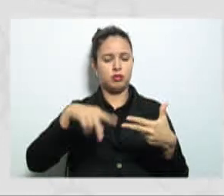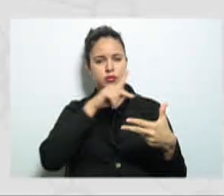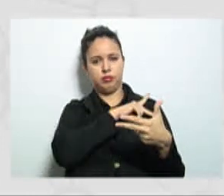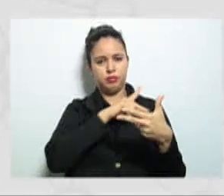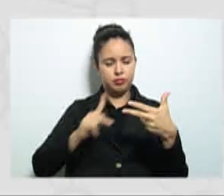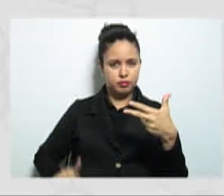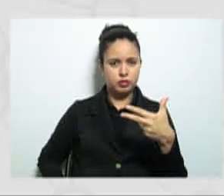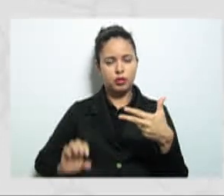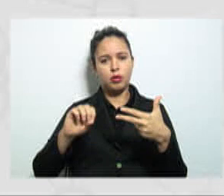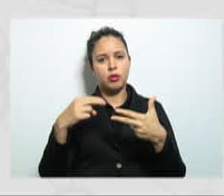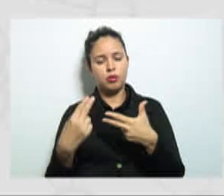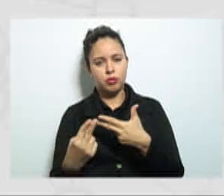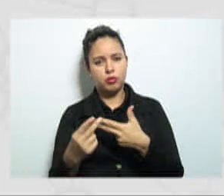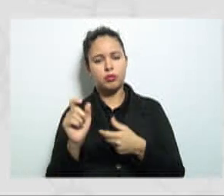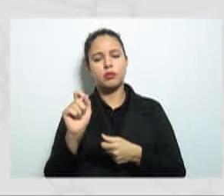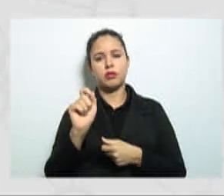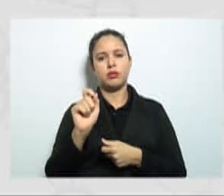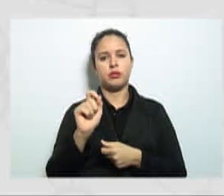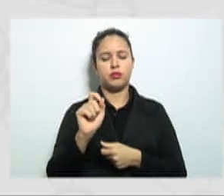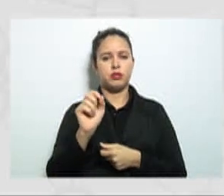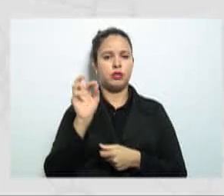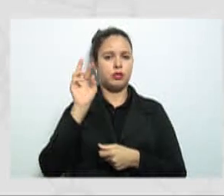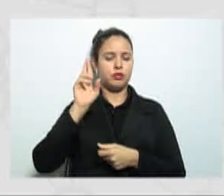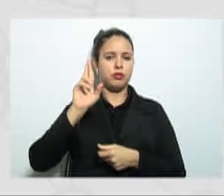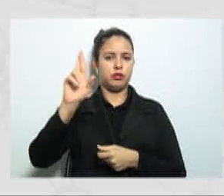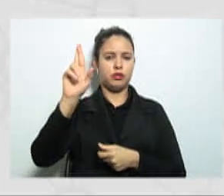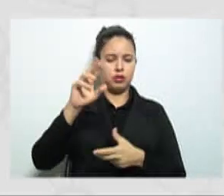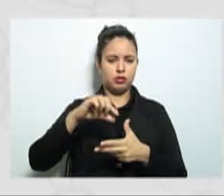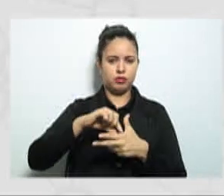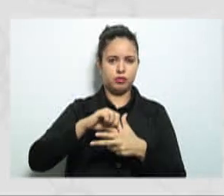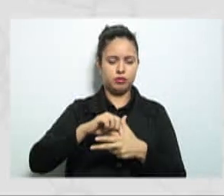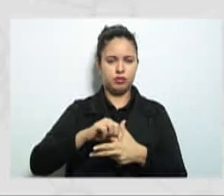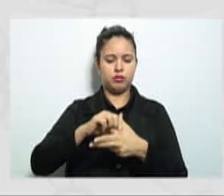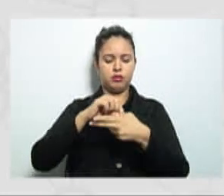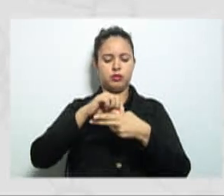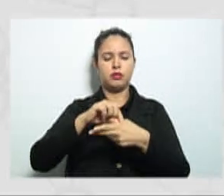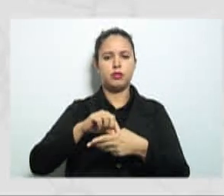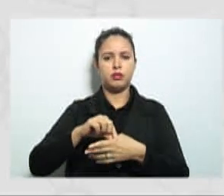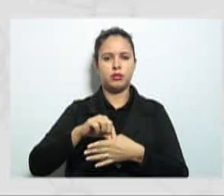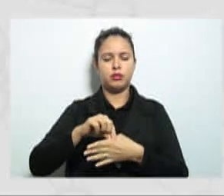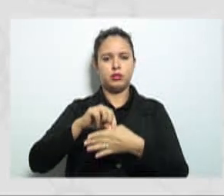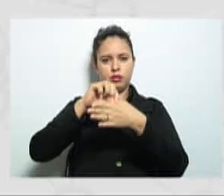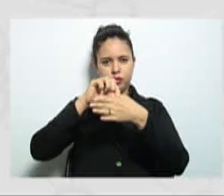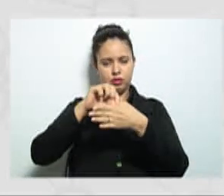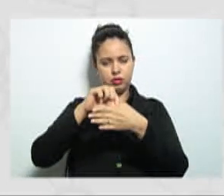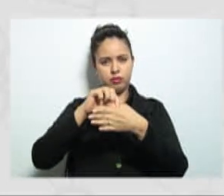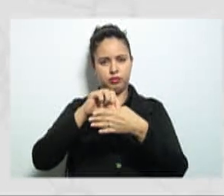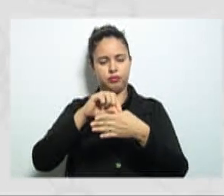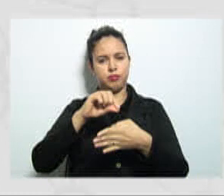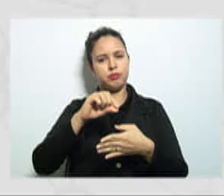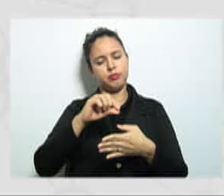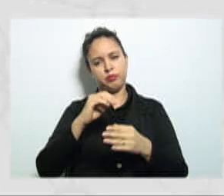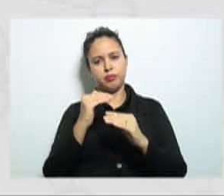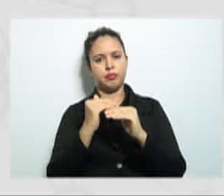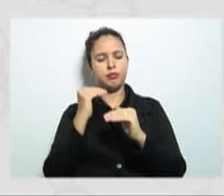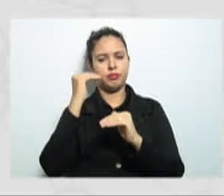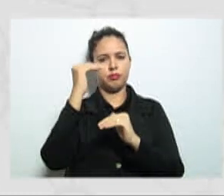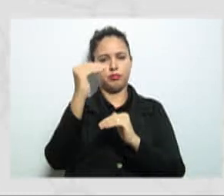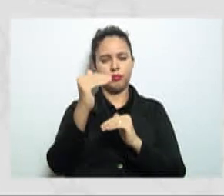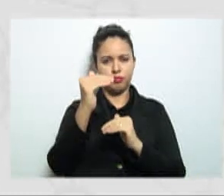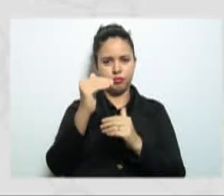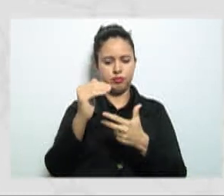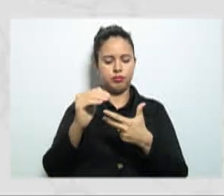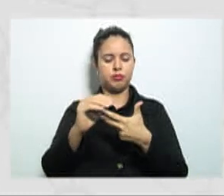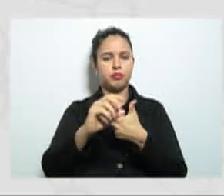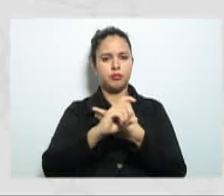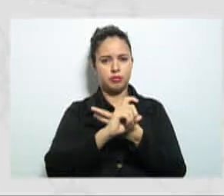então para o chefe do Poder Legislativo. Quem é o chefe do Poder Legislativo? O presidente do Senado, apenas o presidente do